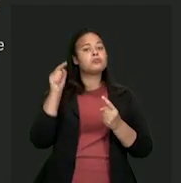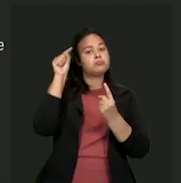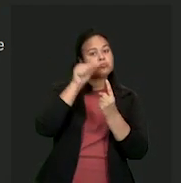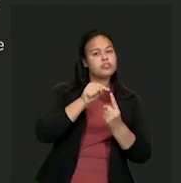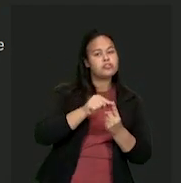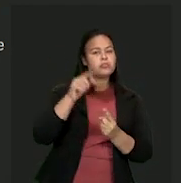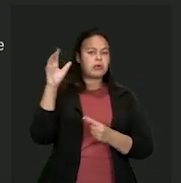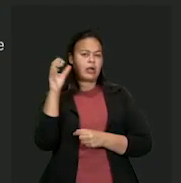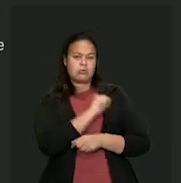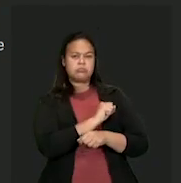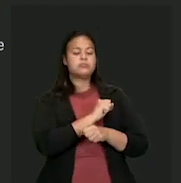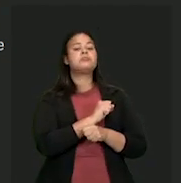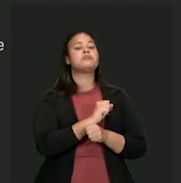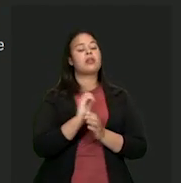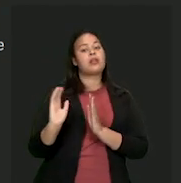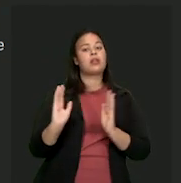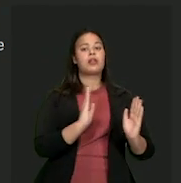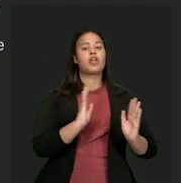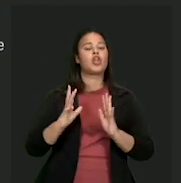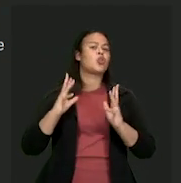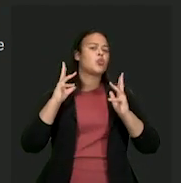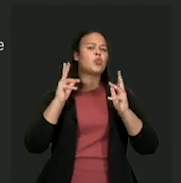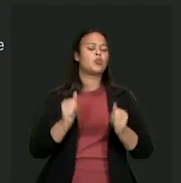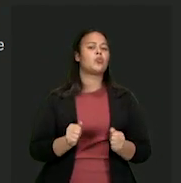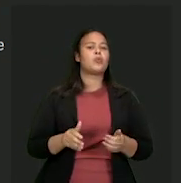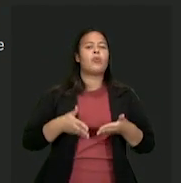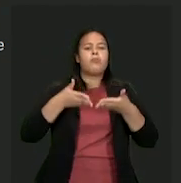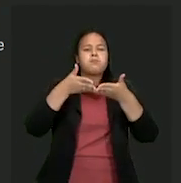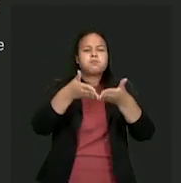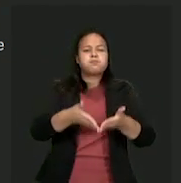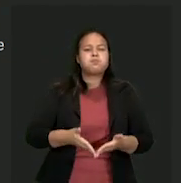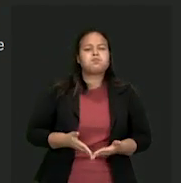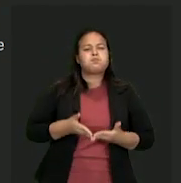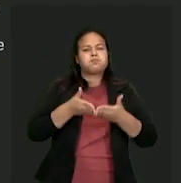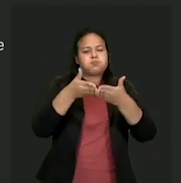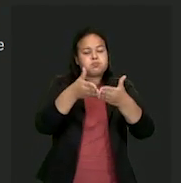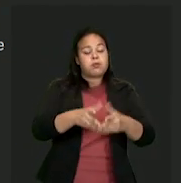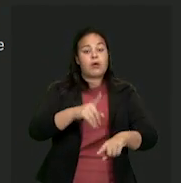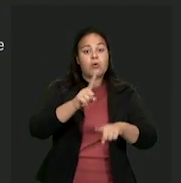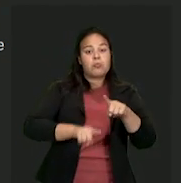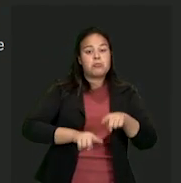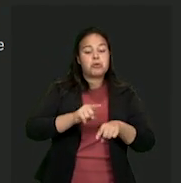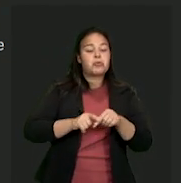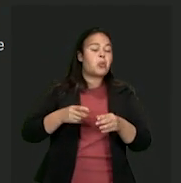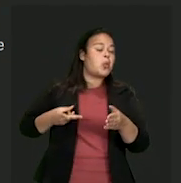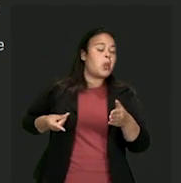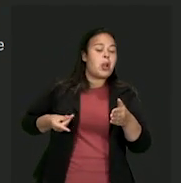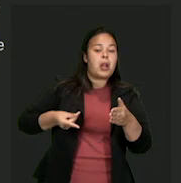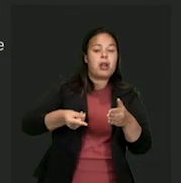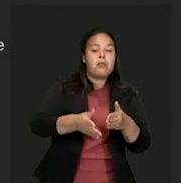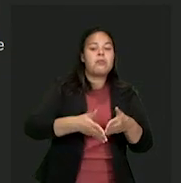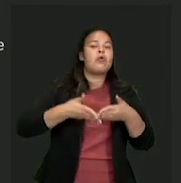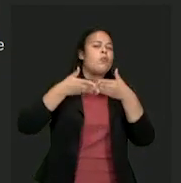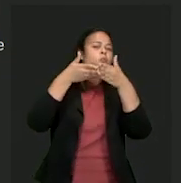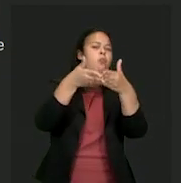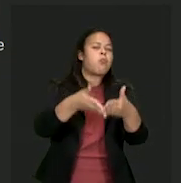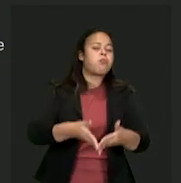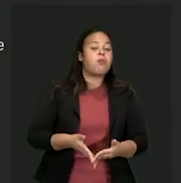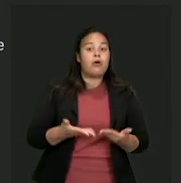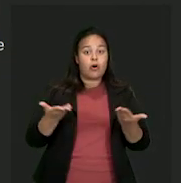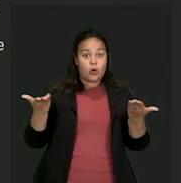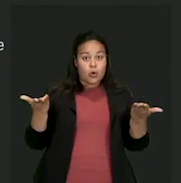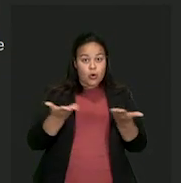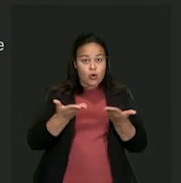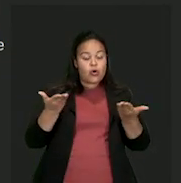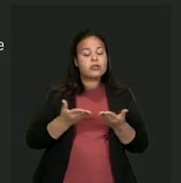ágil. Houve o período em que tudo era transportado por navios, então os produtos ficavam muito tempo em alto mar. Hoje os navios continuam